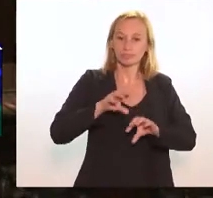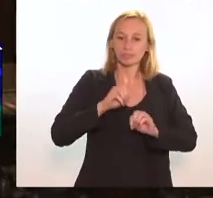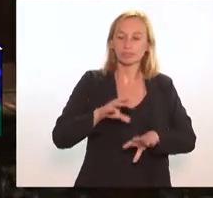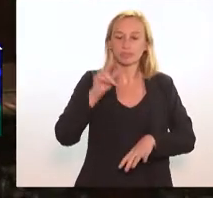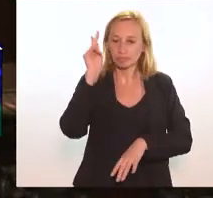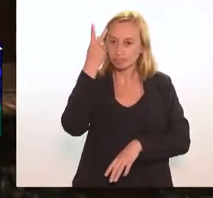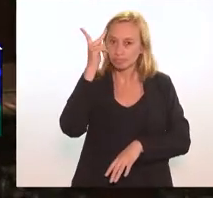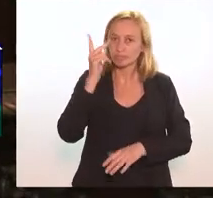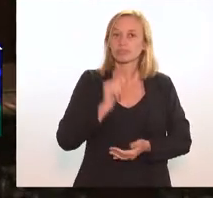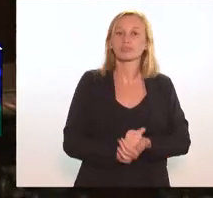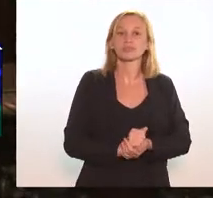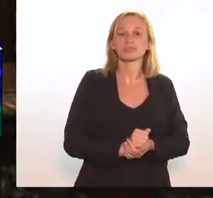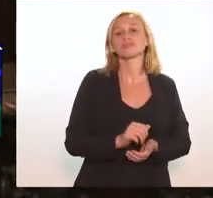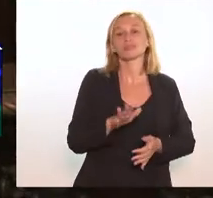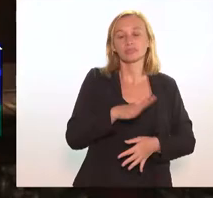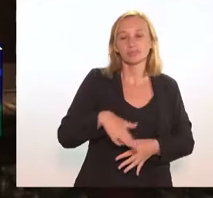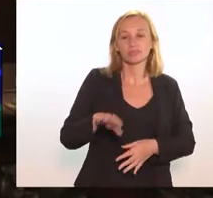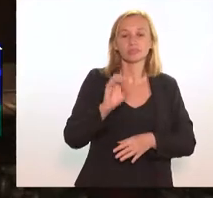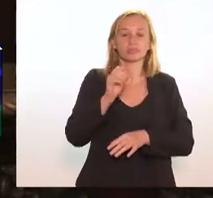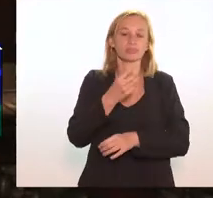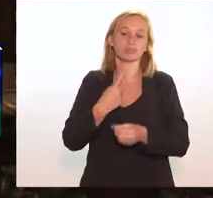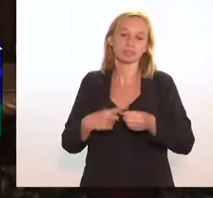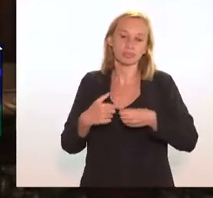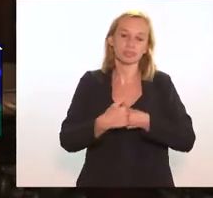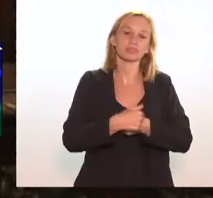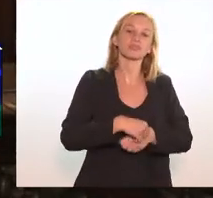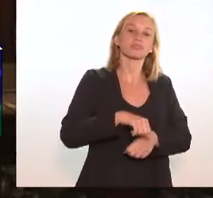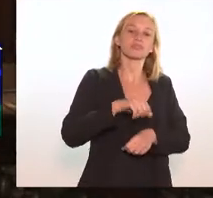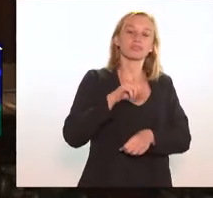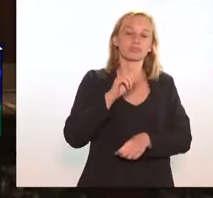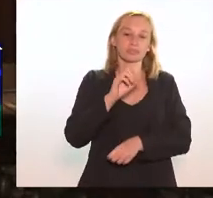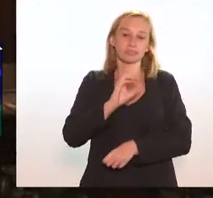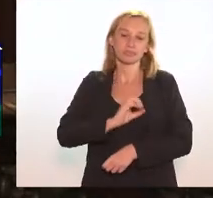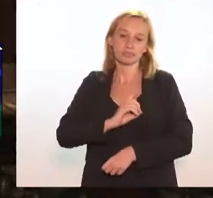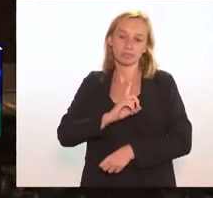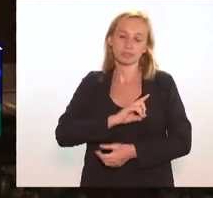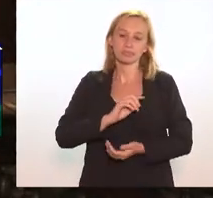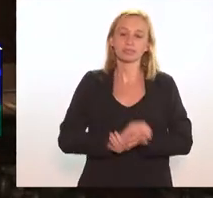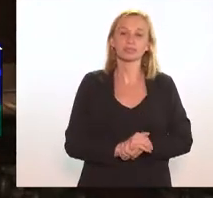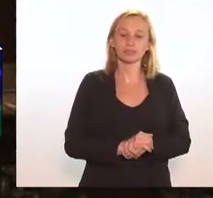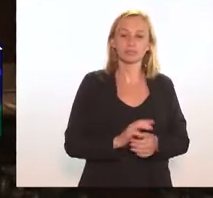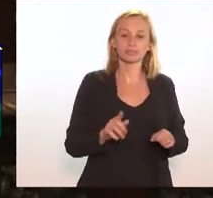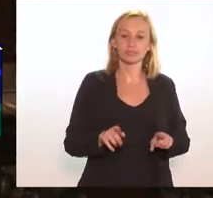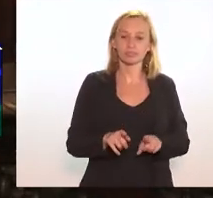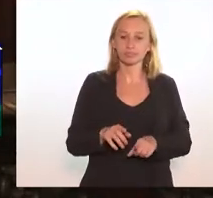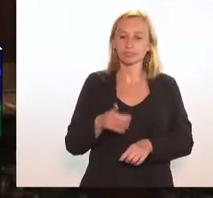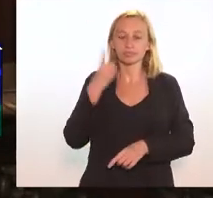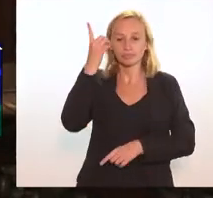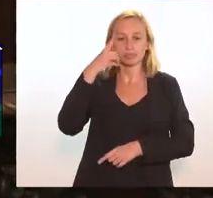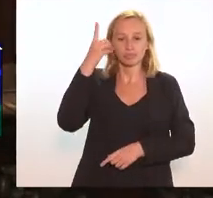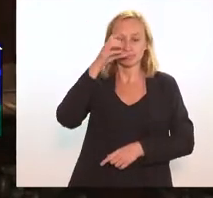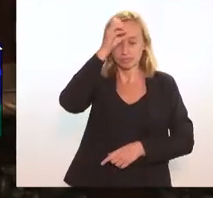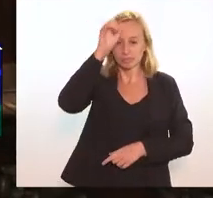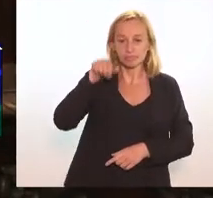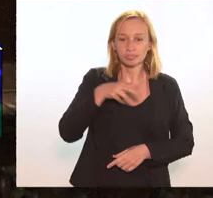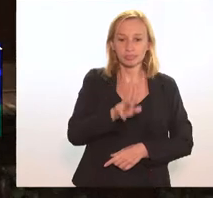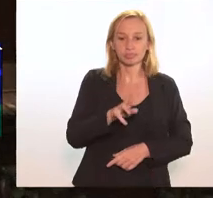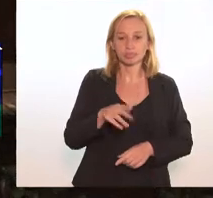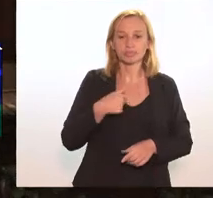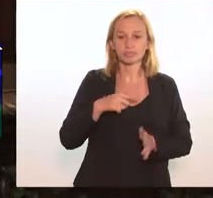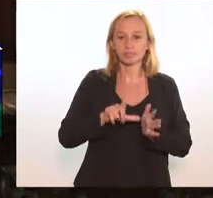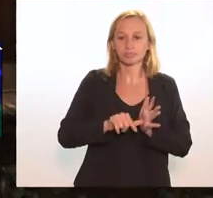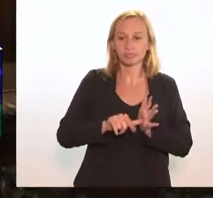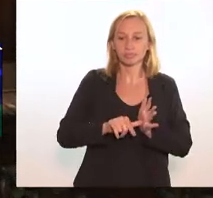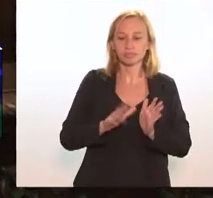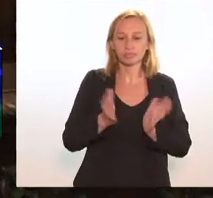histórica rede municipal de educação do município de Duque de Caxias. Isso dito, deputada Tia Ju, eu me atrasei hoje na